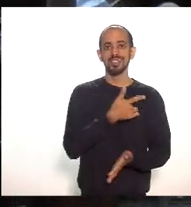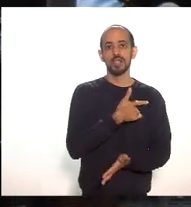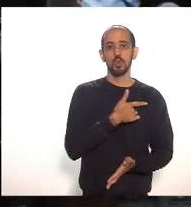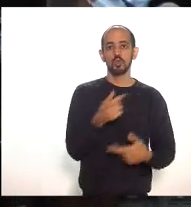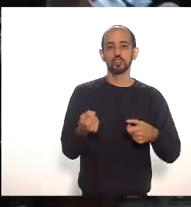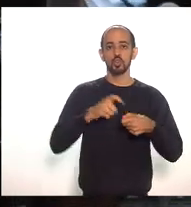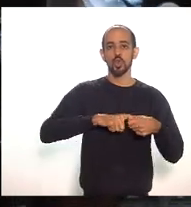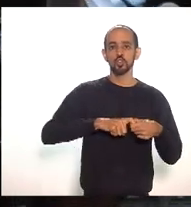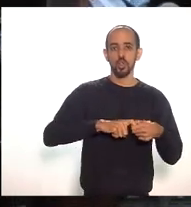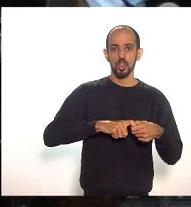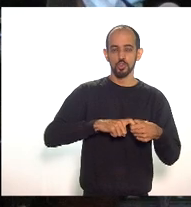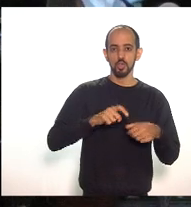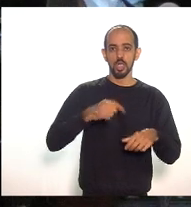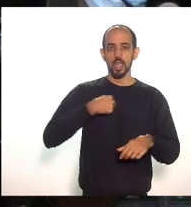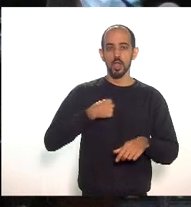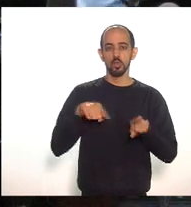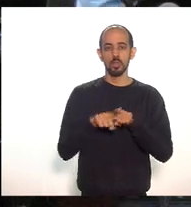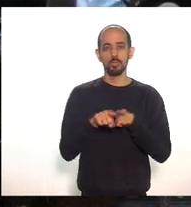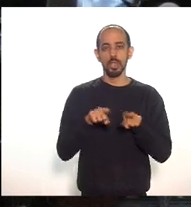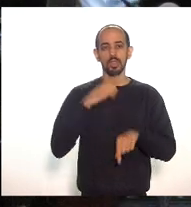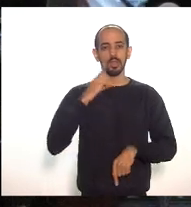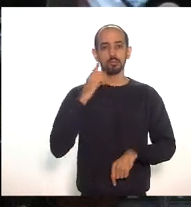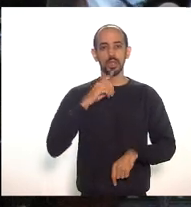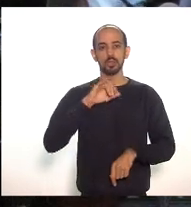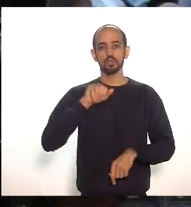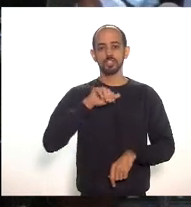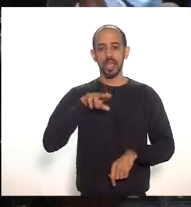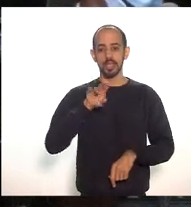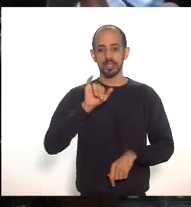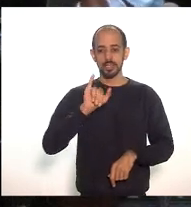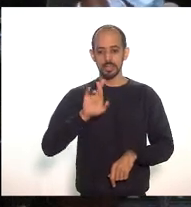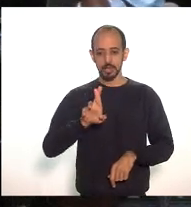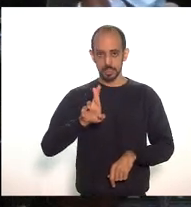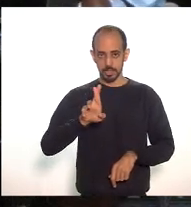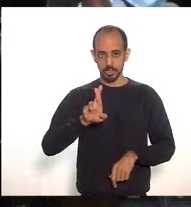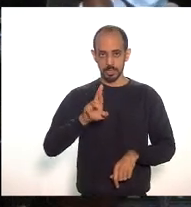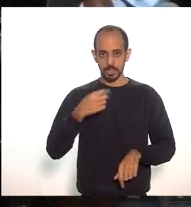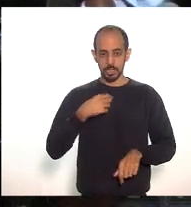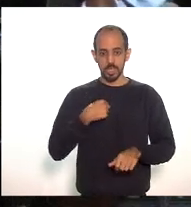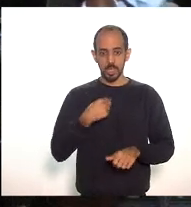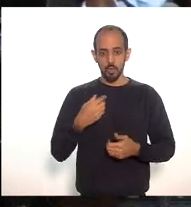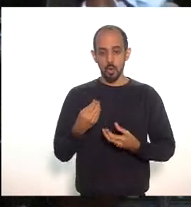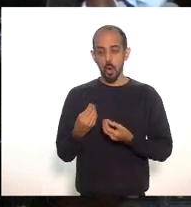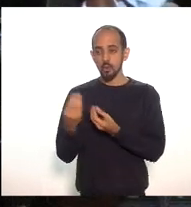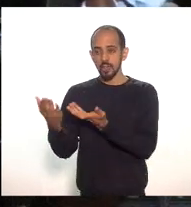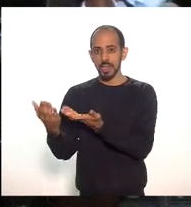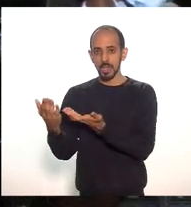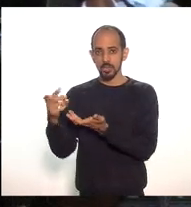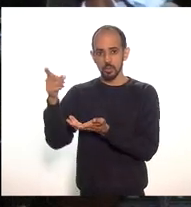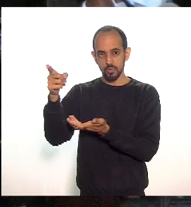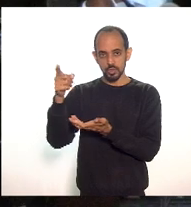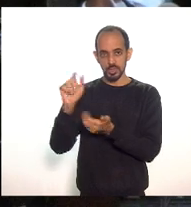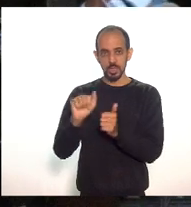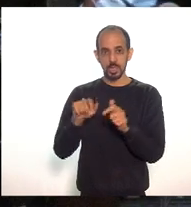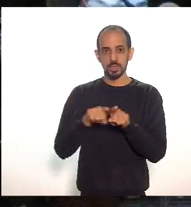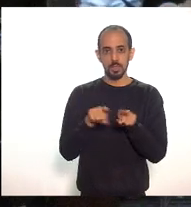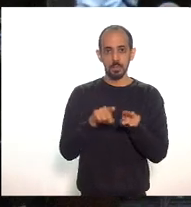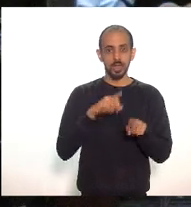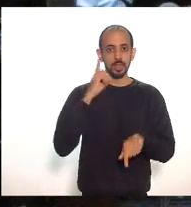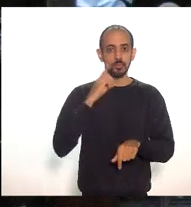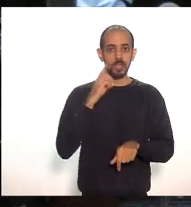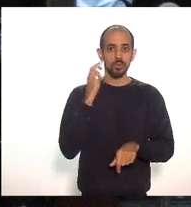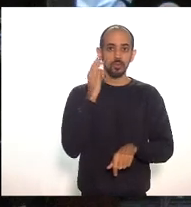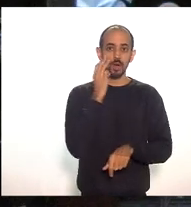eu e o deputado Jair de pronto oferecendo ao silêncio é com autoria de Pedro valdec vamos tratar desse tema